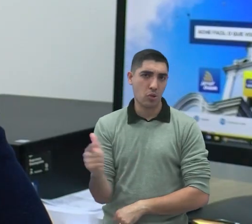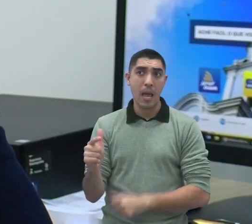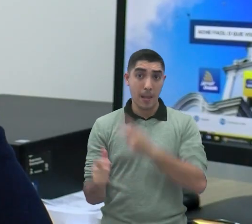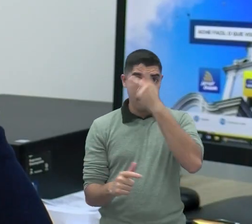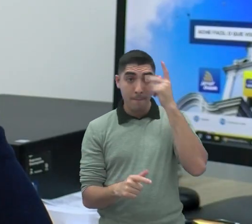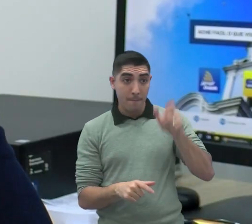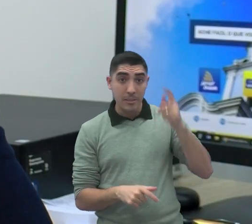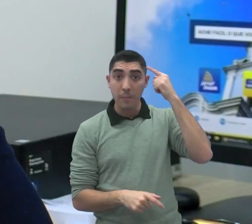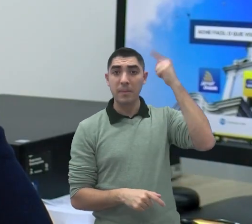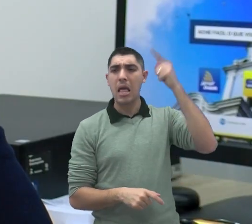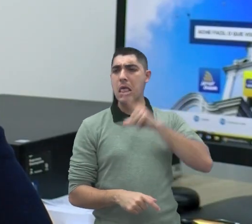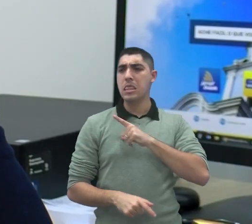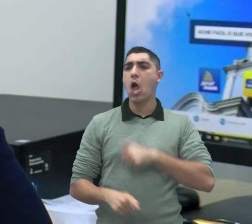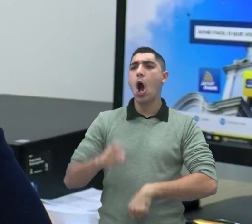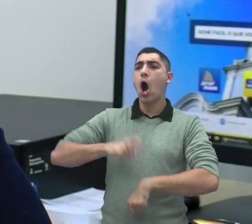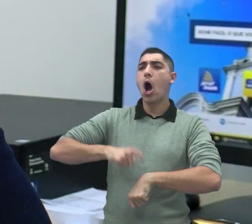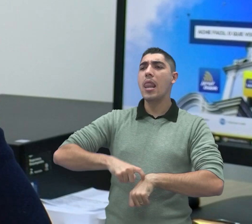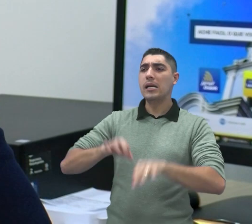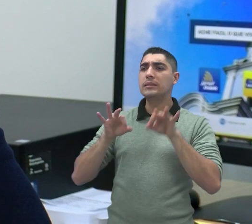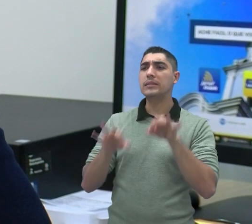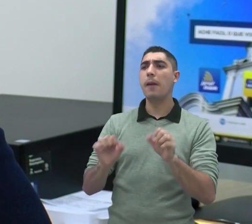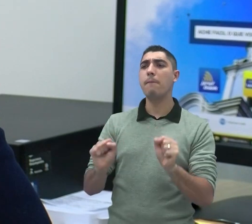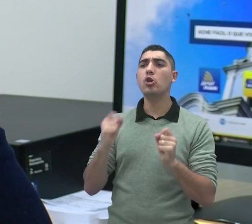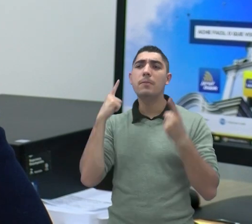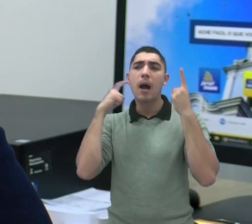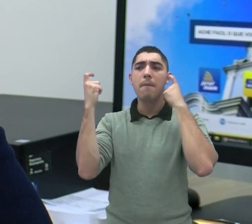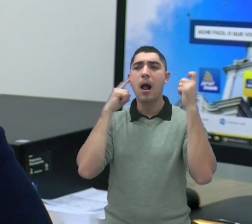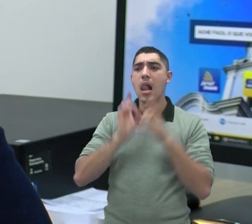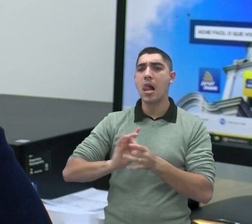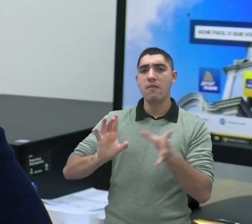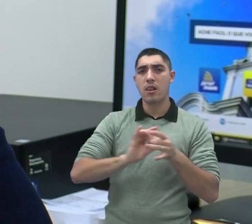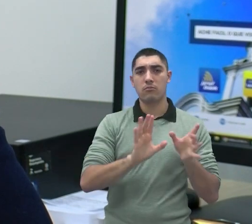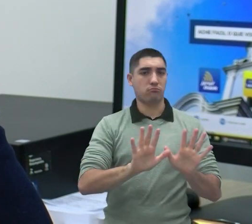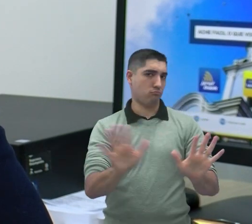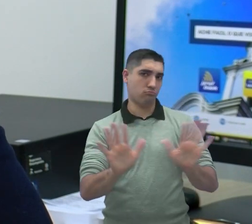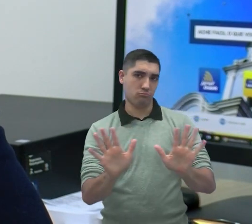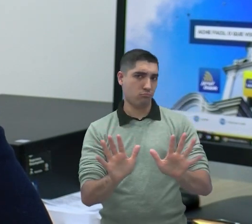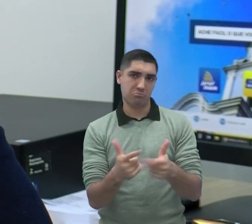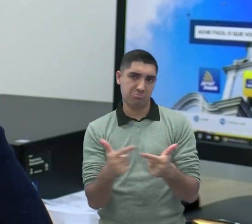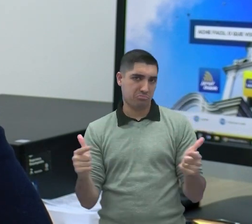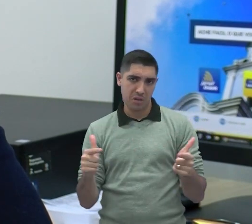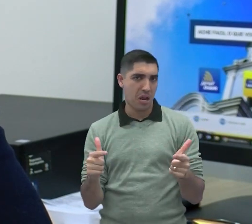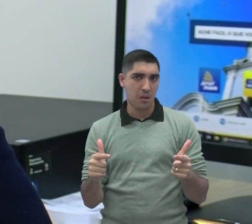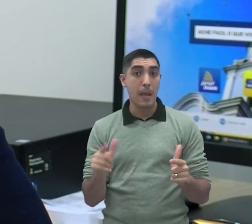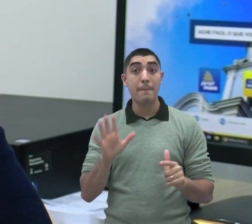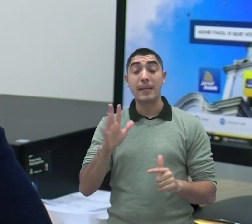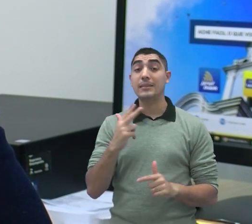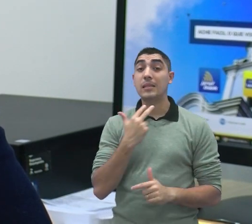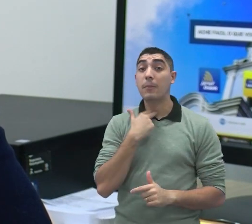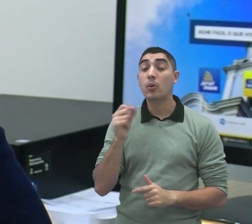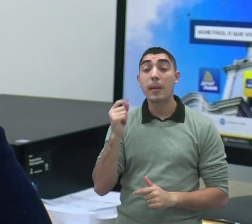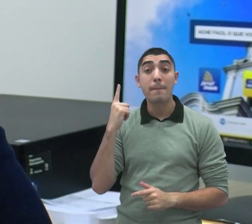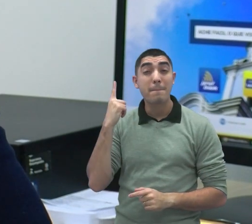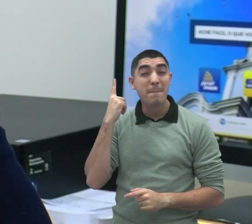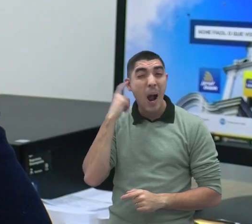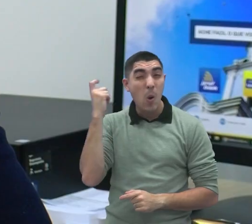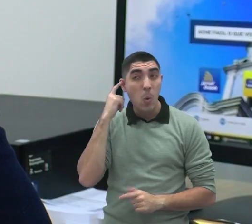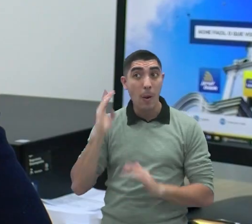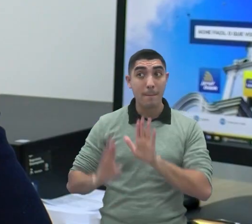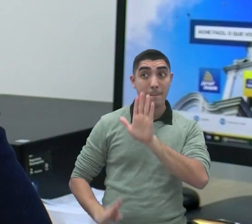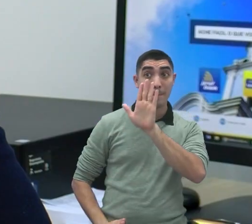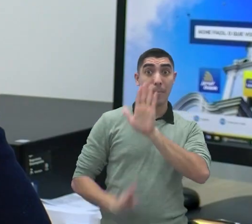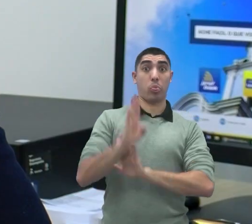específico. Muitas pessoas acham que tem um horário que pode fazer ruído, outros não. Na verdade, em nenhum horário do dia o ruído pode ultrapassar